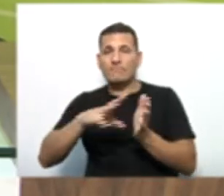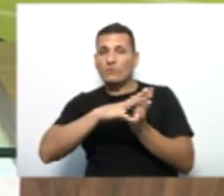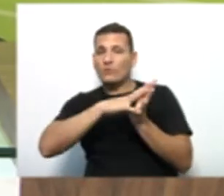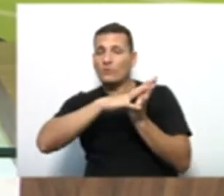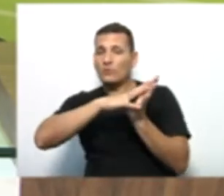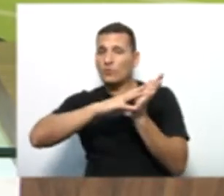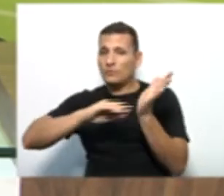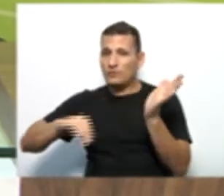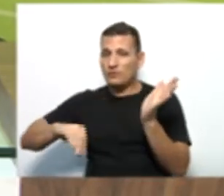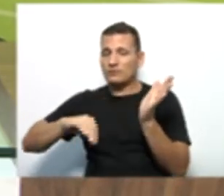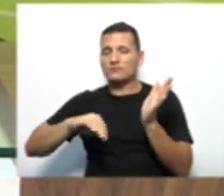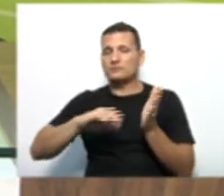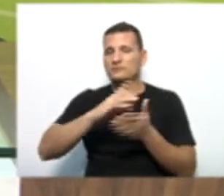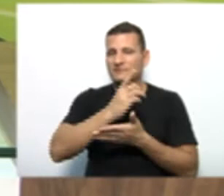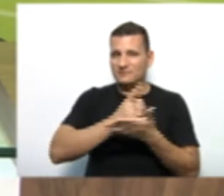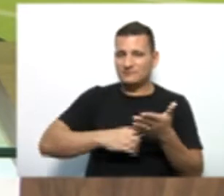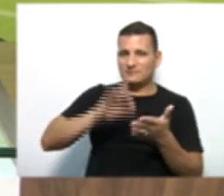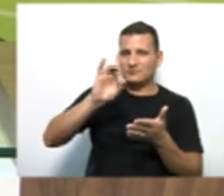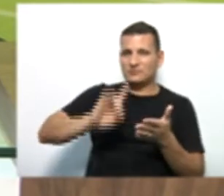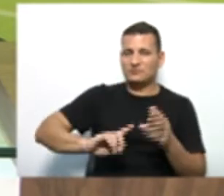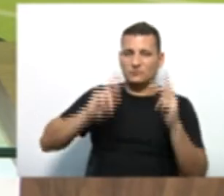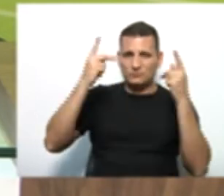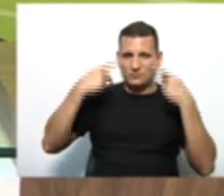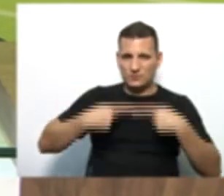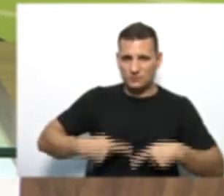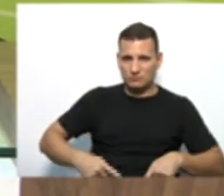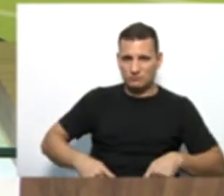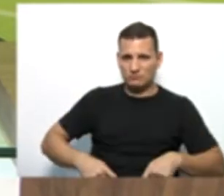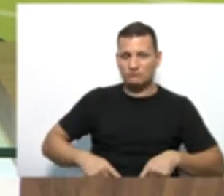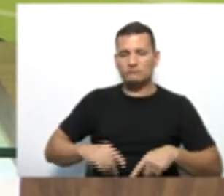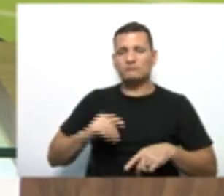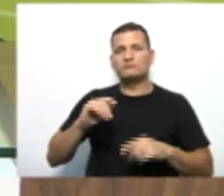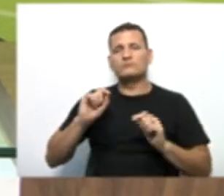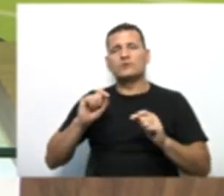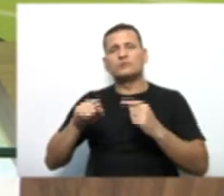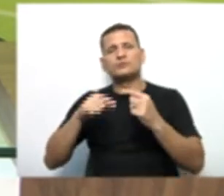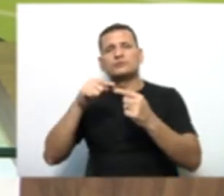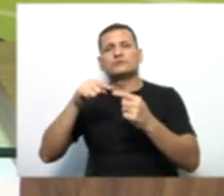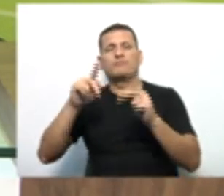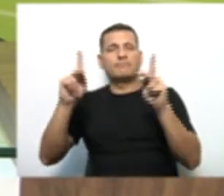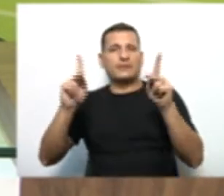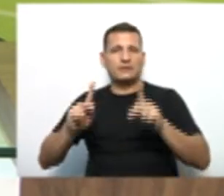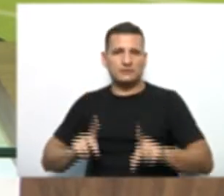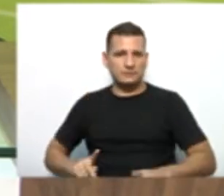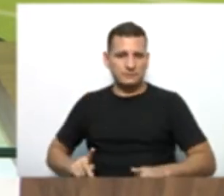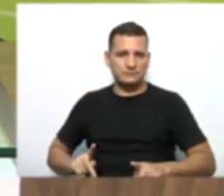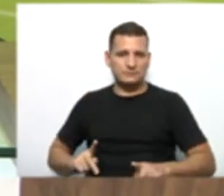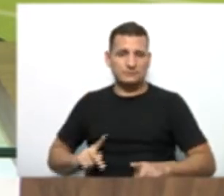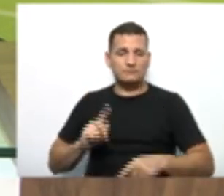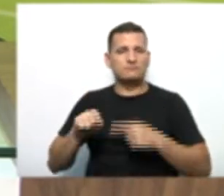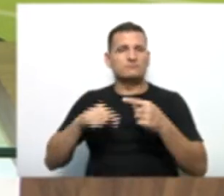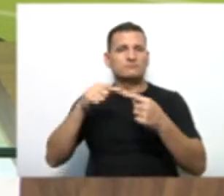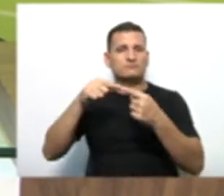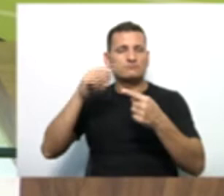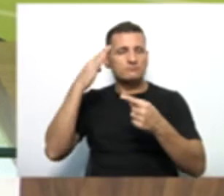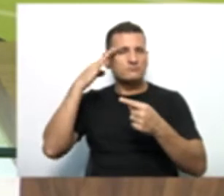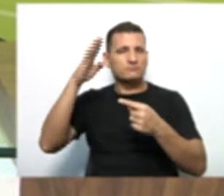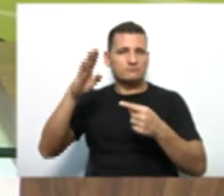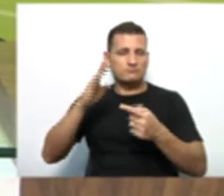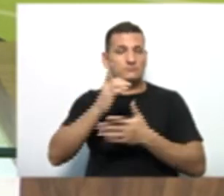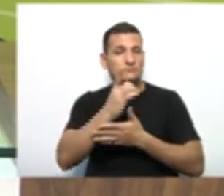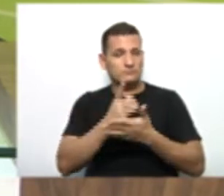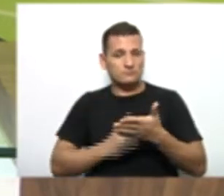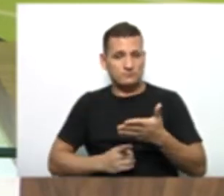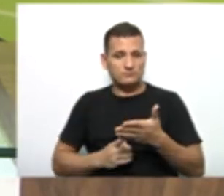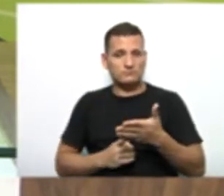né, por todos os países que fazem parte das Nações Unidas, objetivando garantir a paz mundial. O objetivo principal dessa